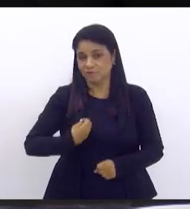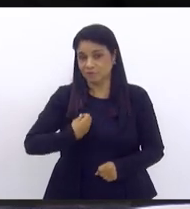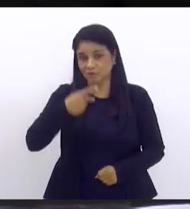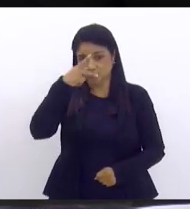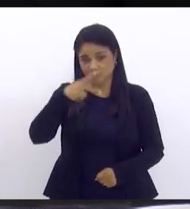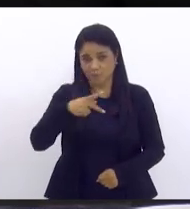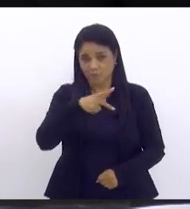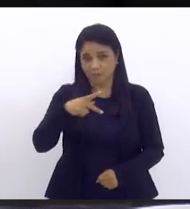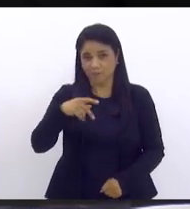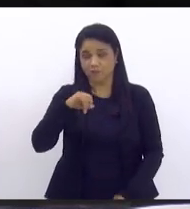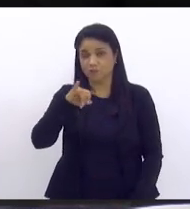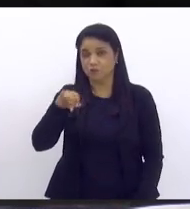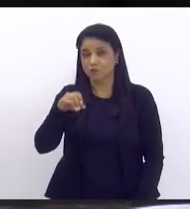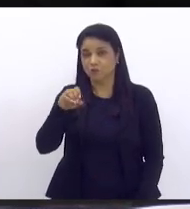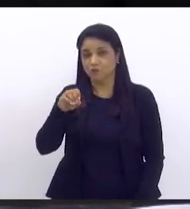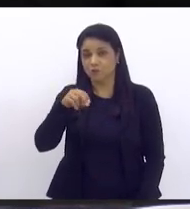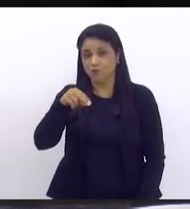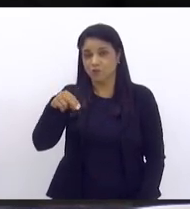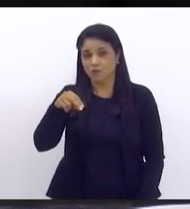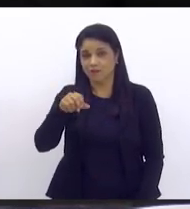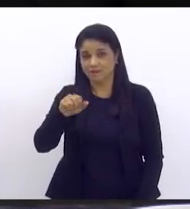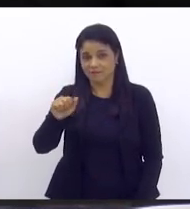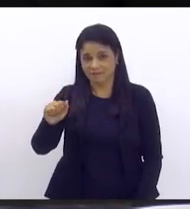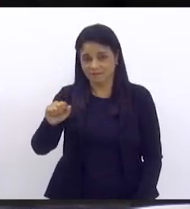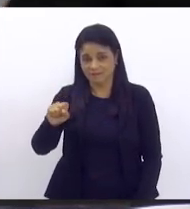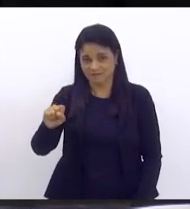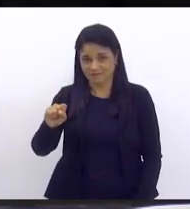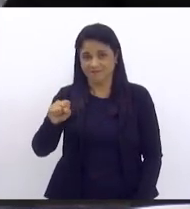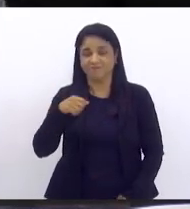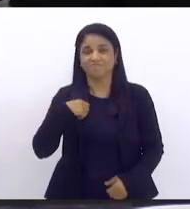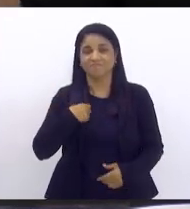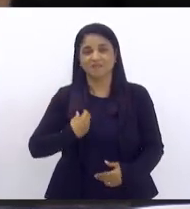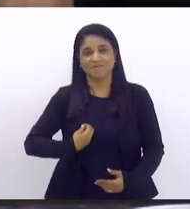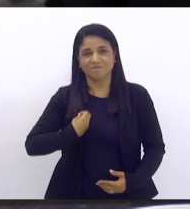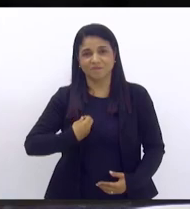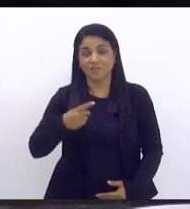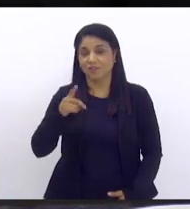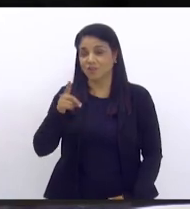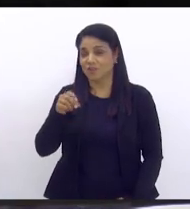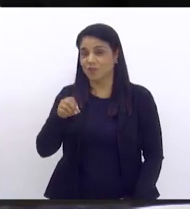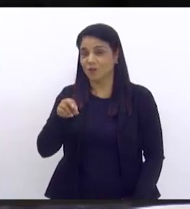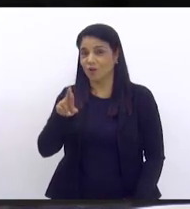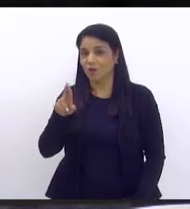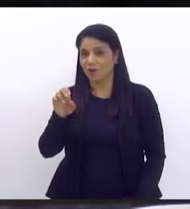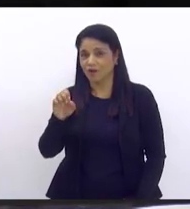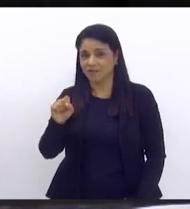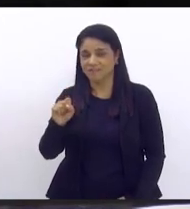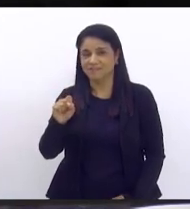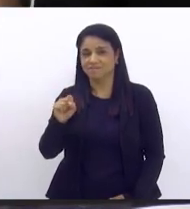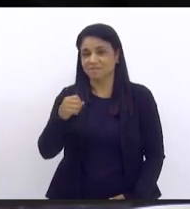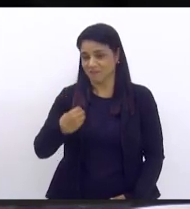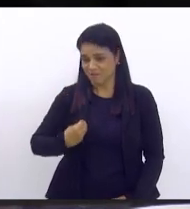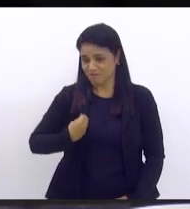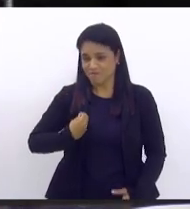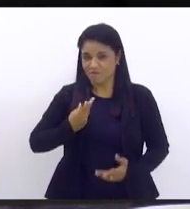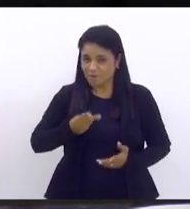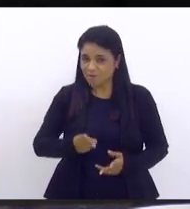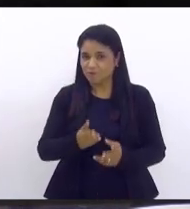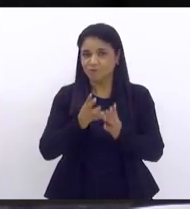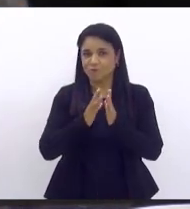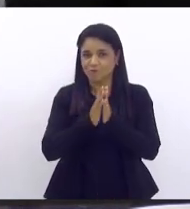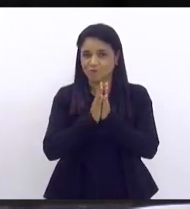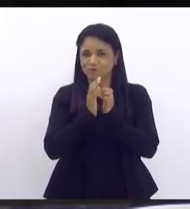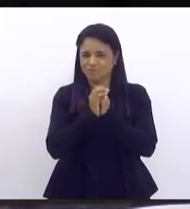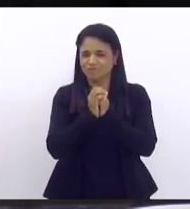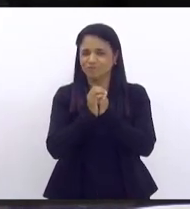Jonas, de poder ter convivido com, né, nossa querida Doris, que viva está e reza por nós, de ter rezado com